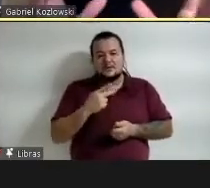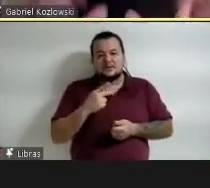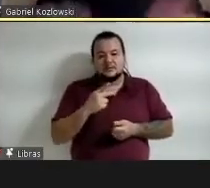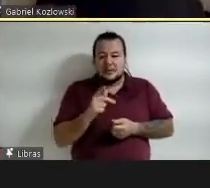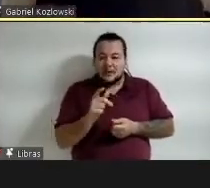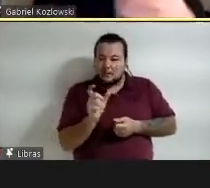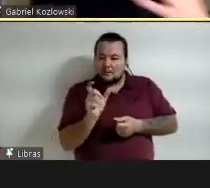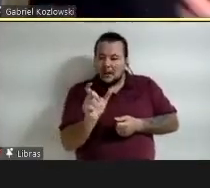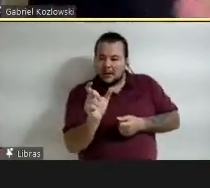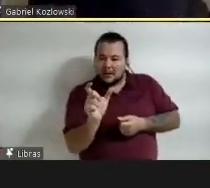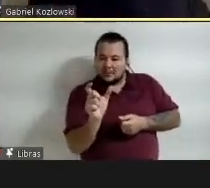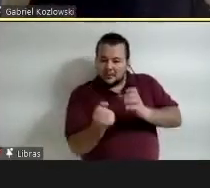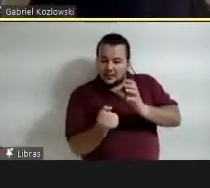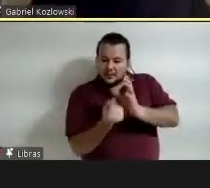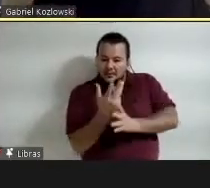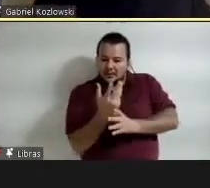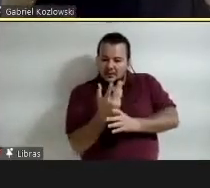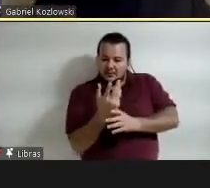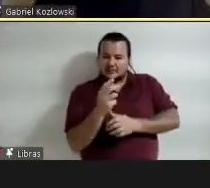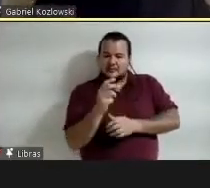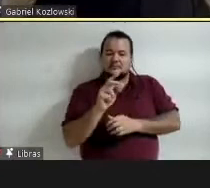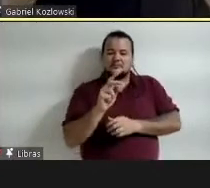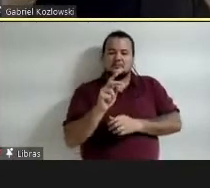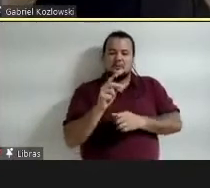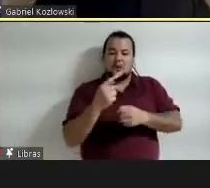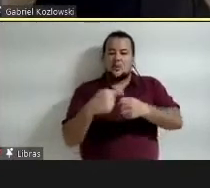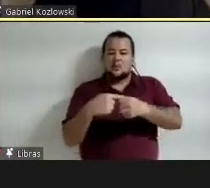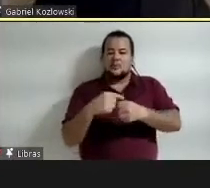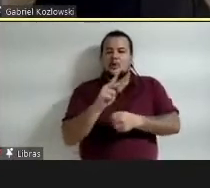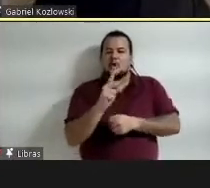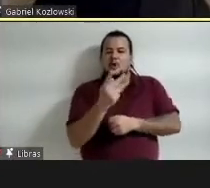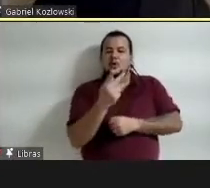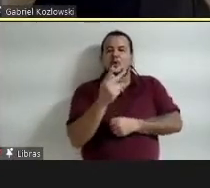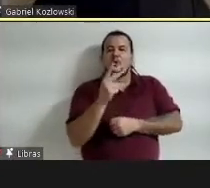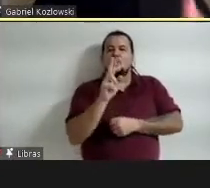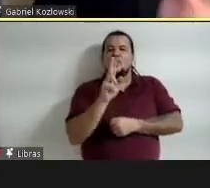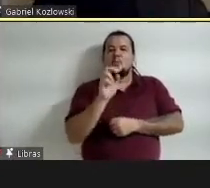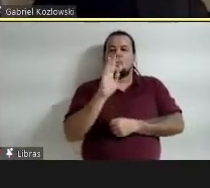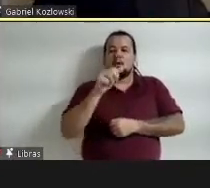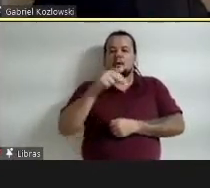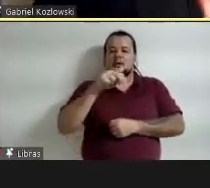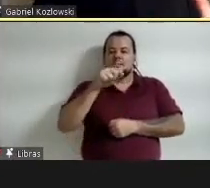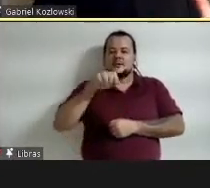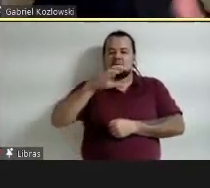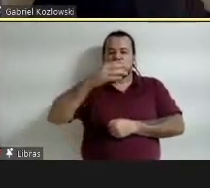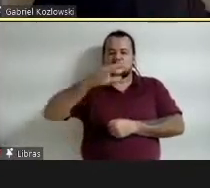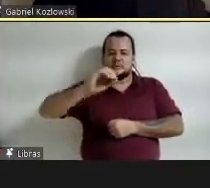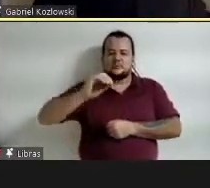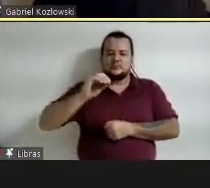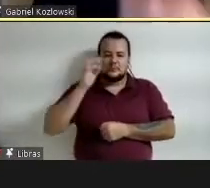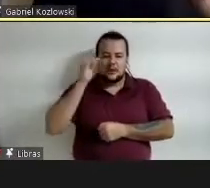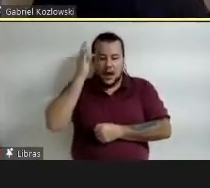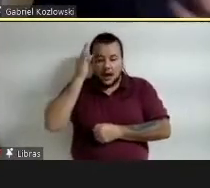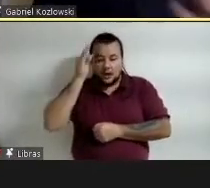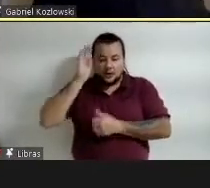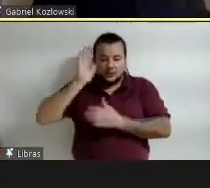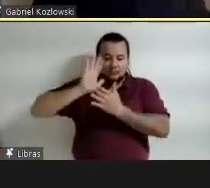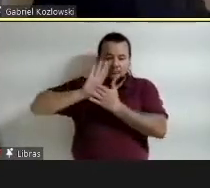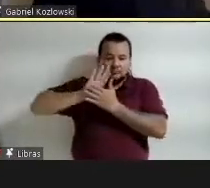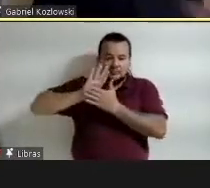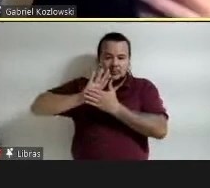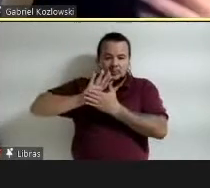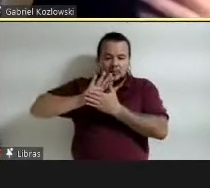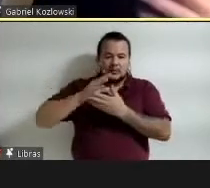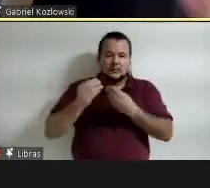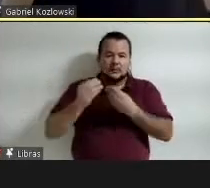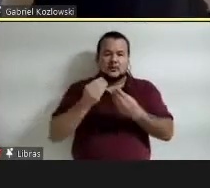urbanização para descrever o processo de expansão e desenvolvimento das cidades. A teoria propõe que, como a